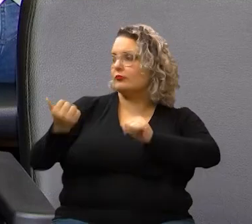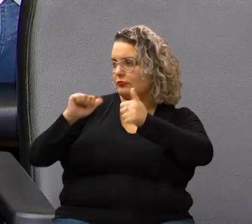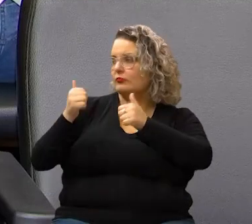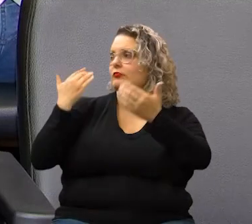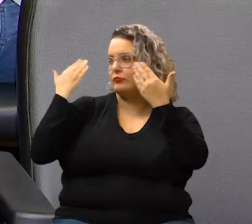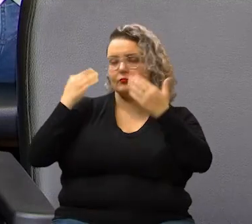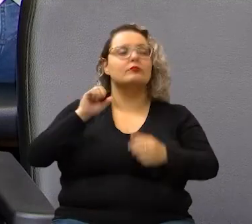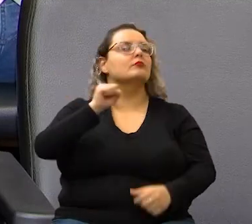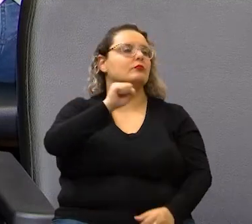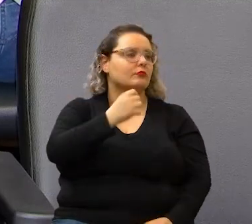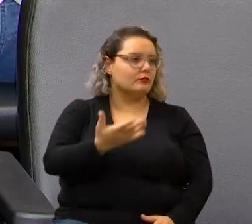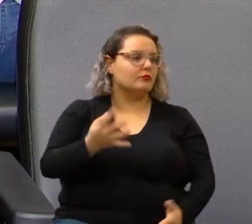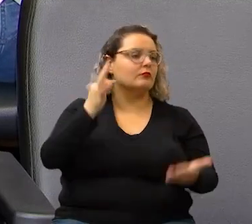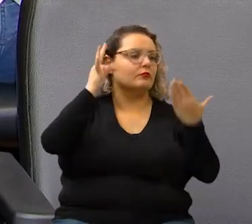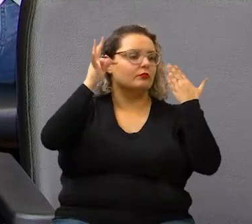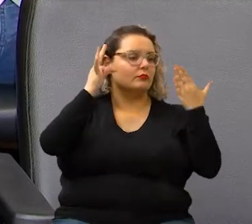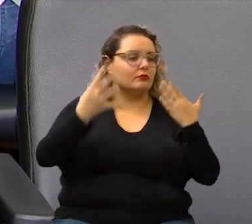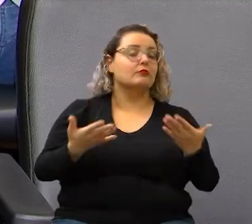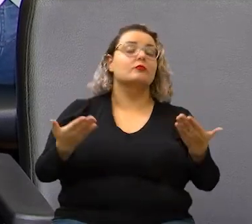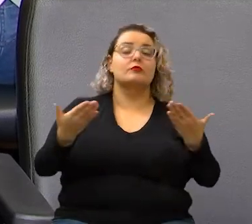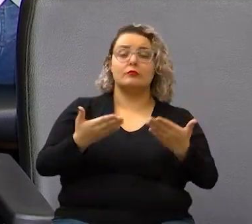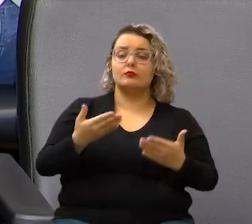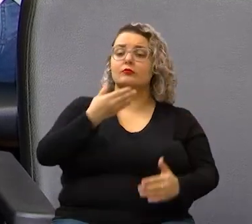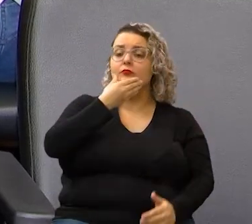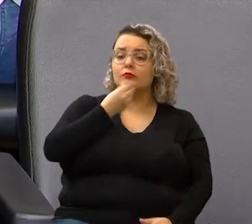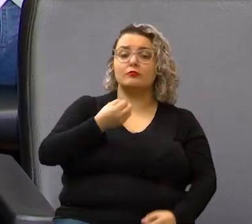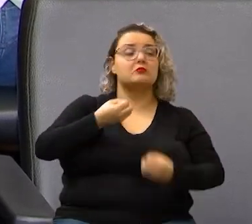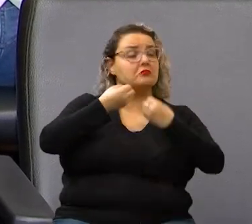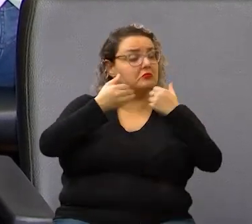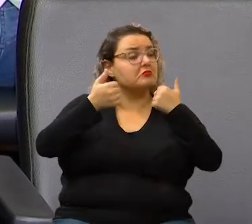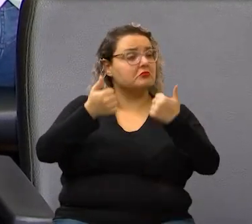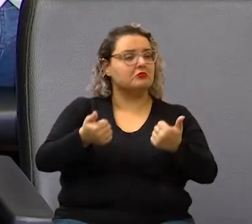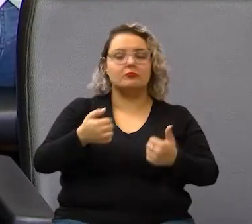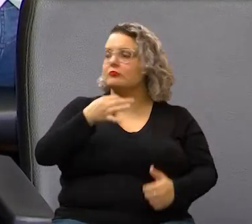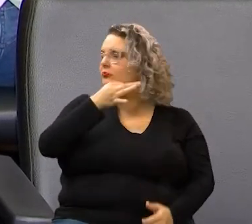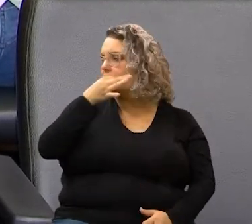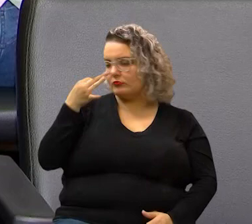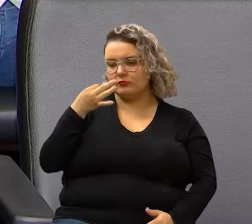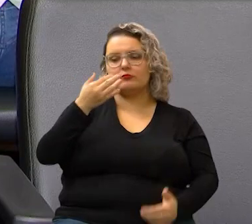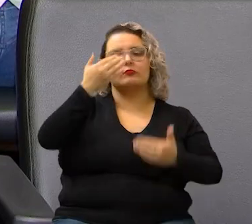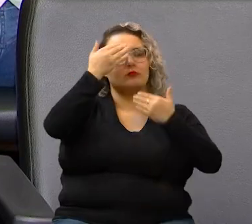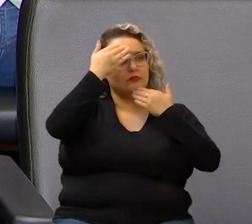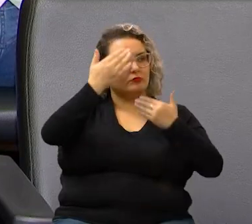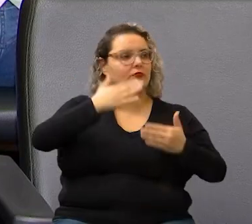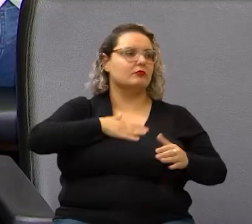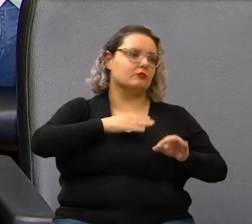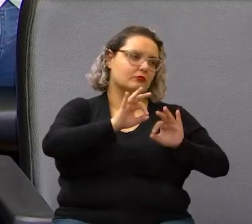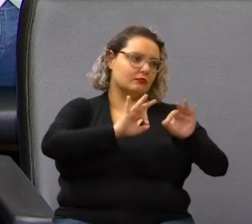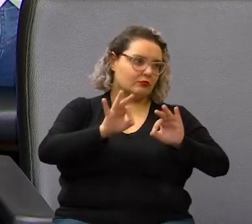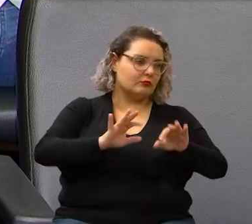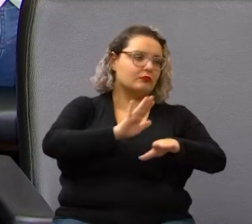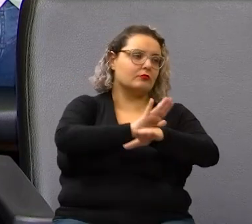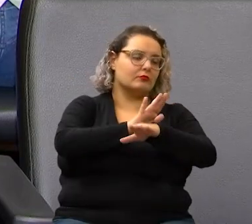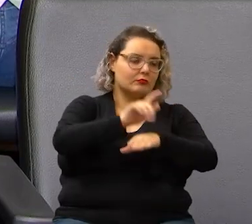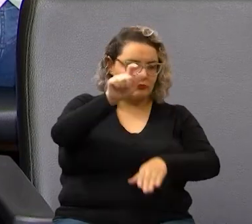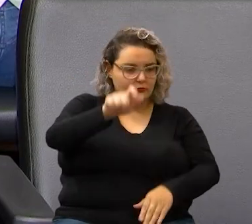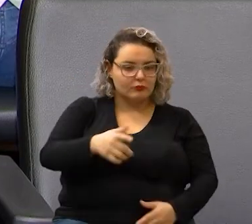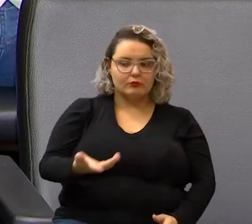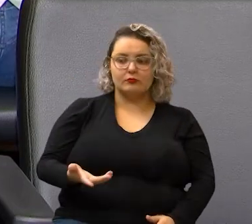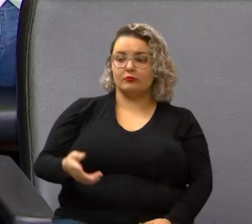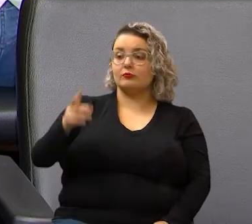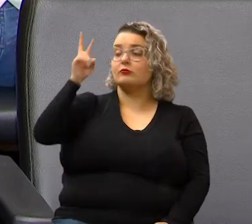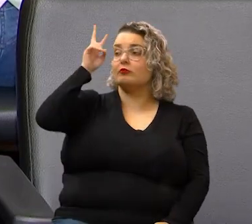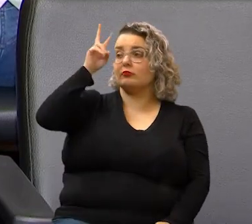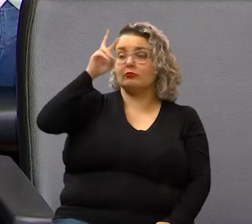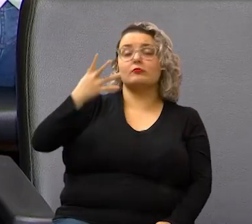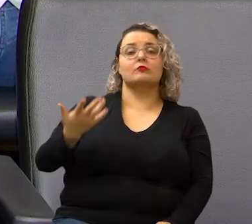teve uma análise psicológica. Isso, terapeuta. Hoje o rapaz ficou bom. Ótimo. Então, graças ao meu projeto que ajudou essa